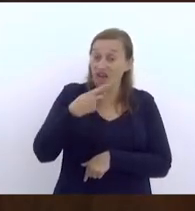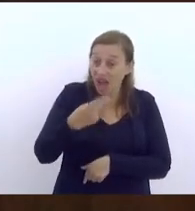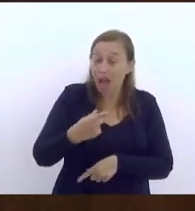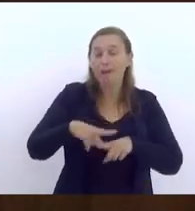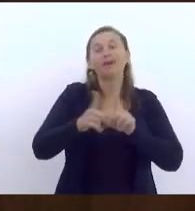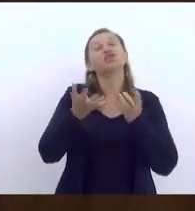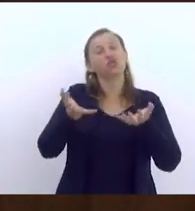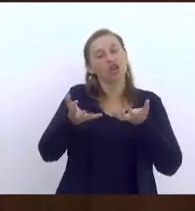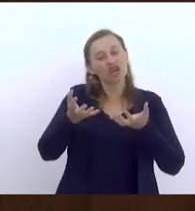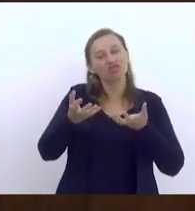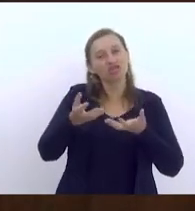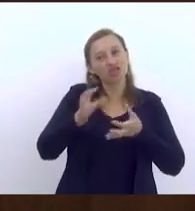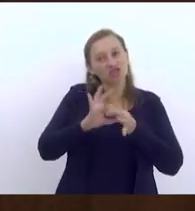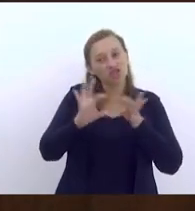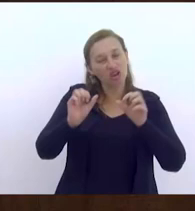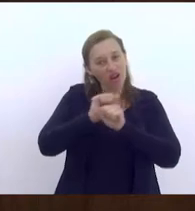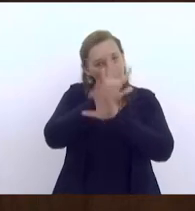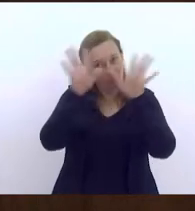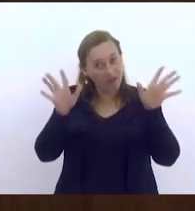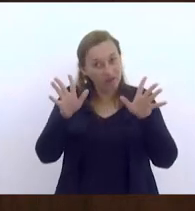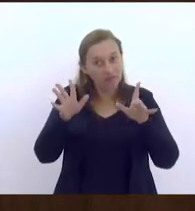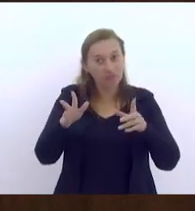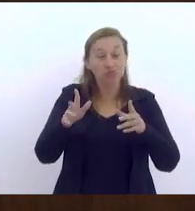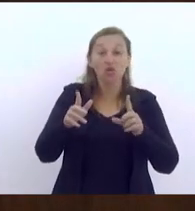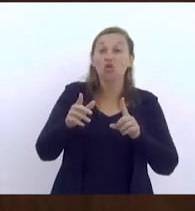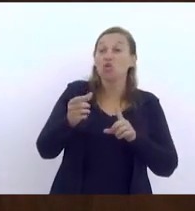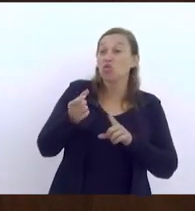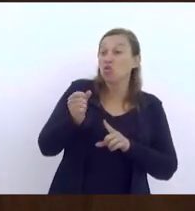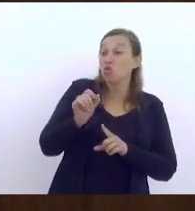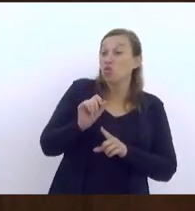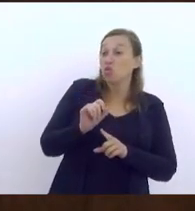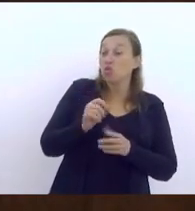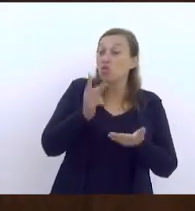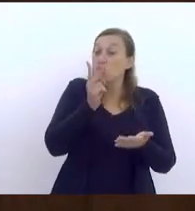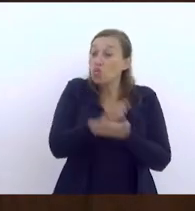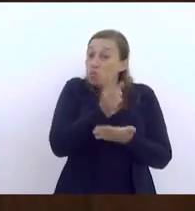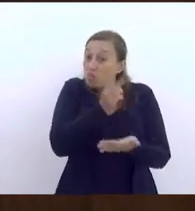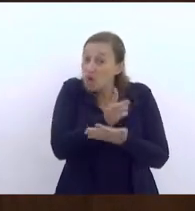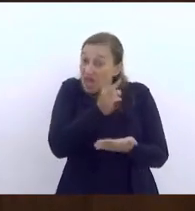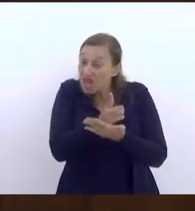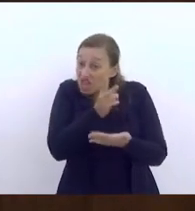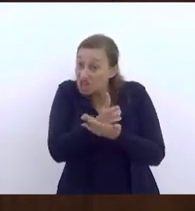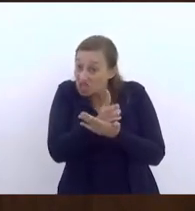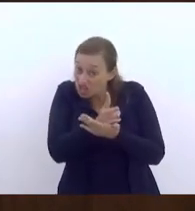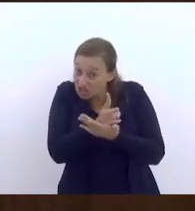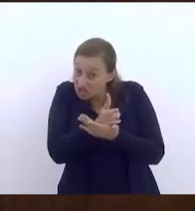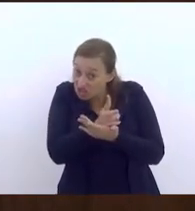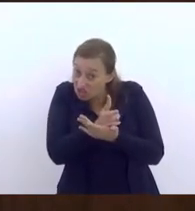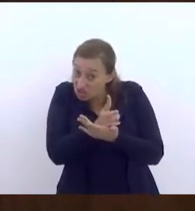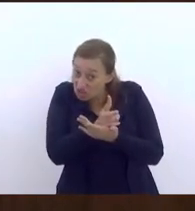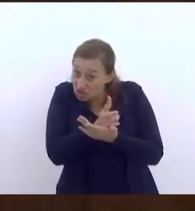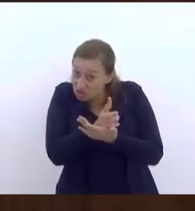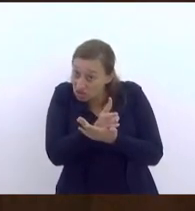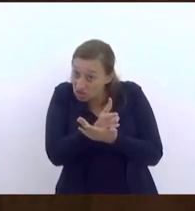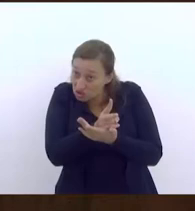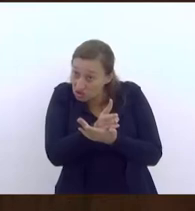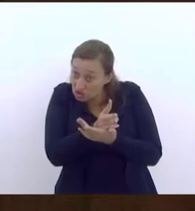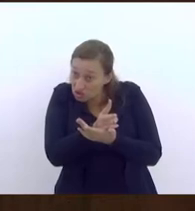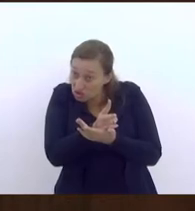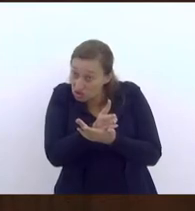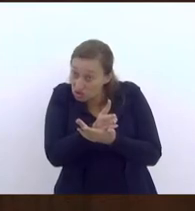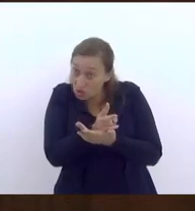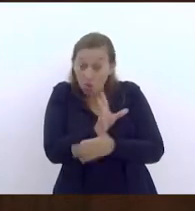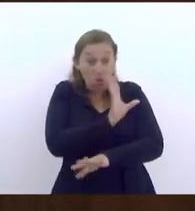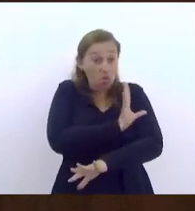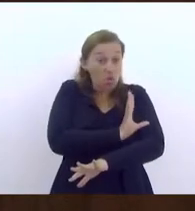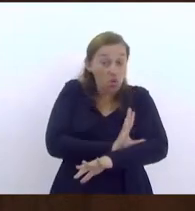eu quero deixar claro, o mesmo veneno que os senhores estão nos apresentando com esse tipo de comportamento